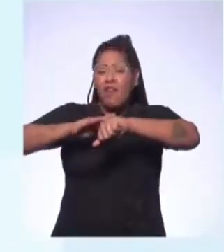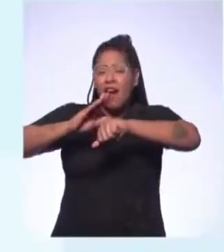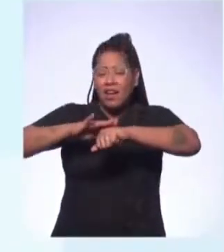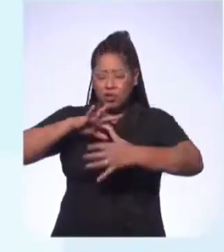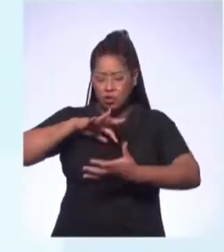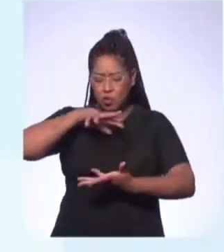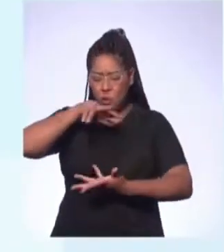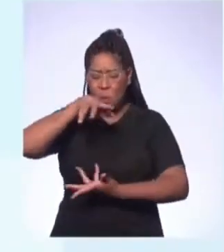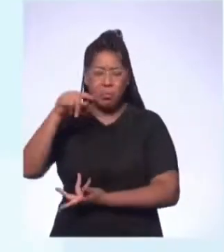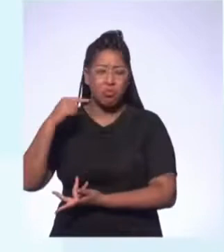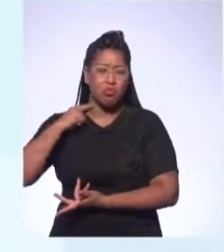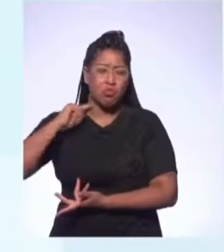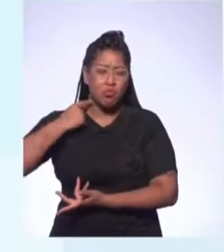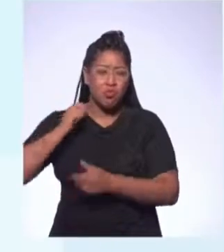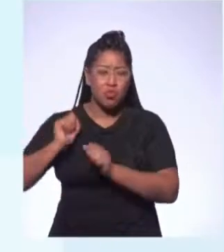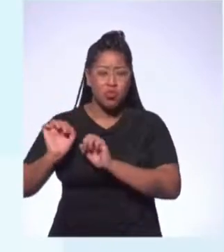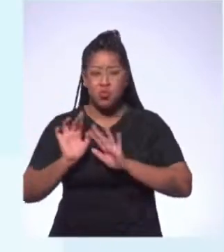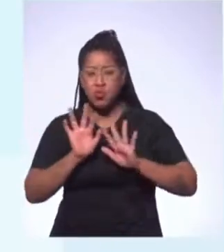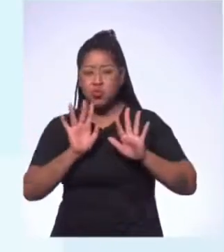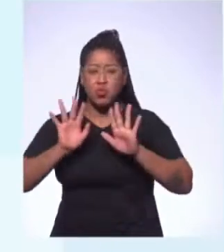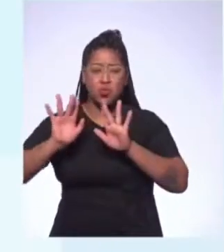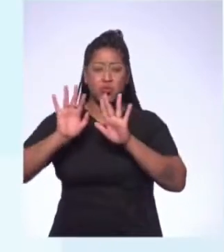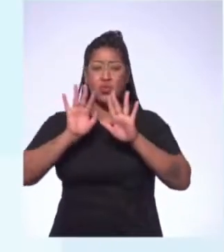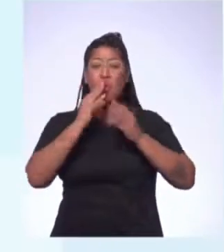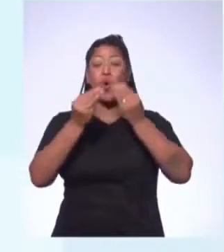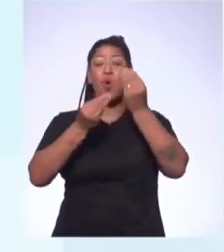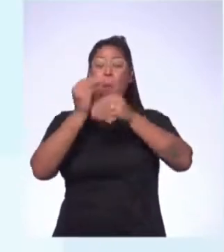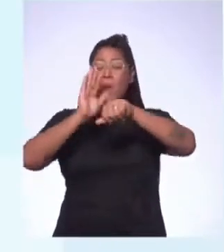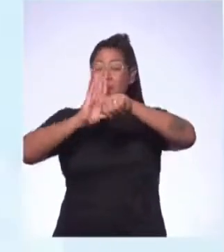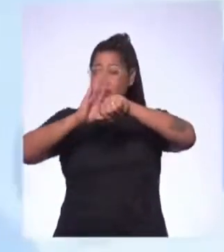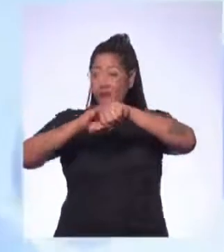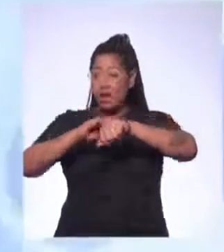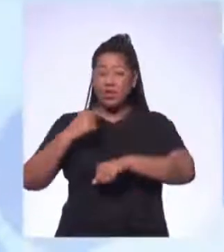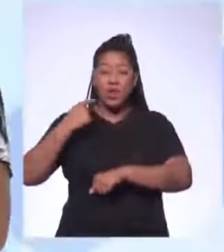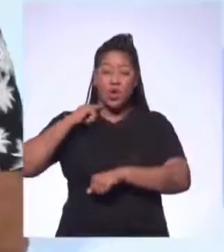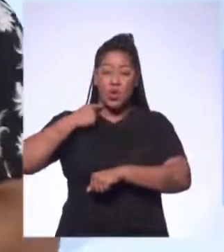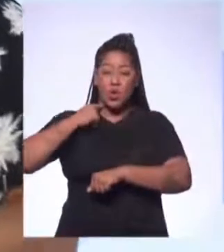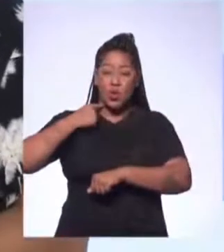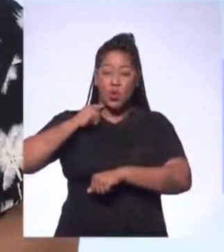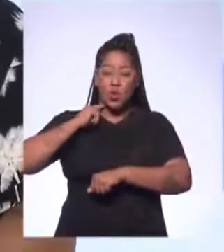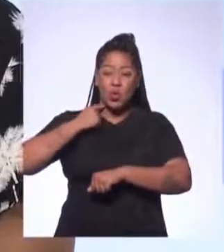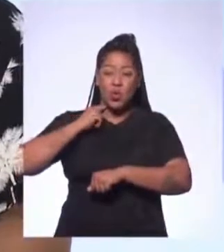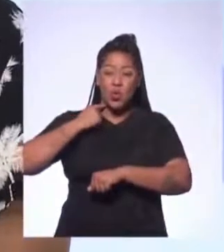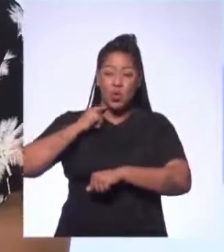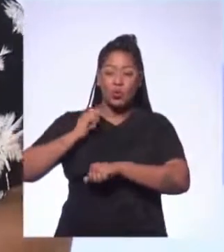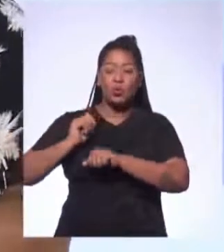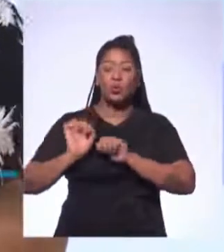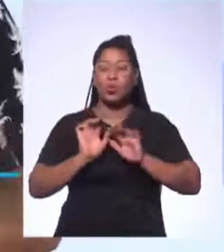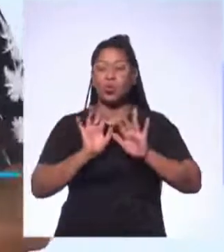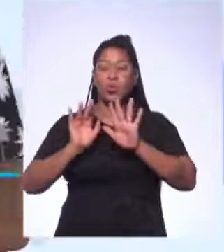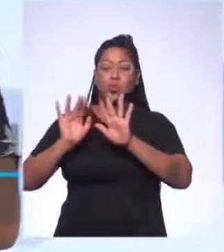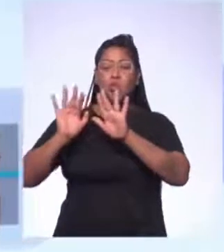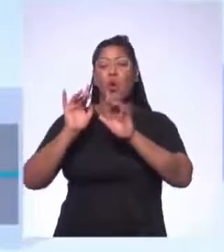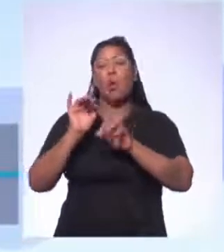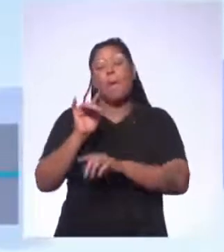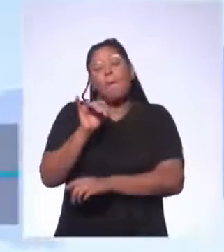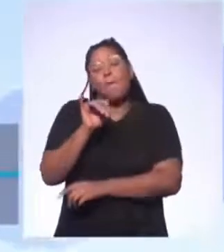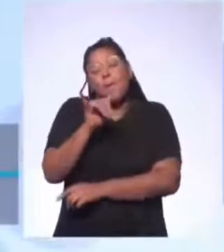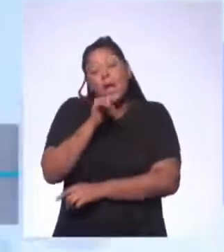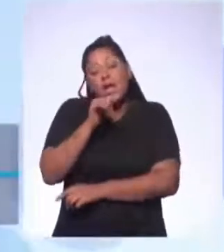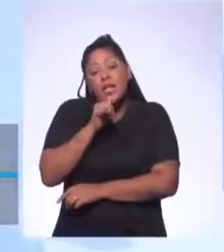de poluição, ok? A poluição atmosférica, a poluição, né, gasosa, a poluição do solo, a poluição da